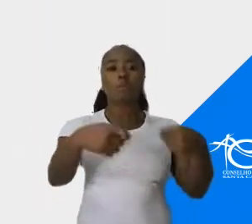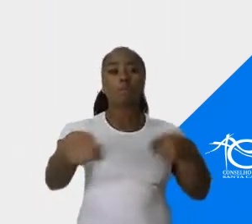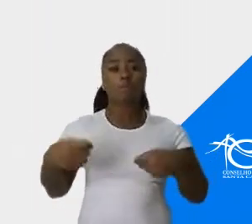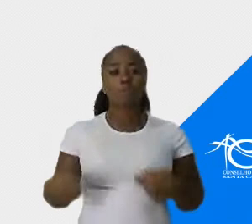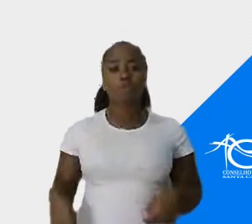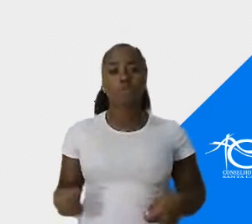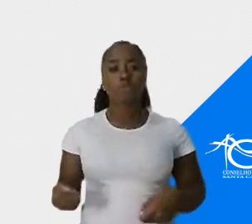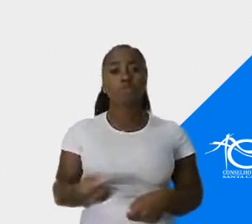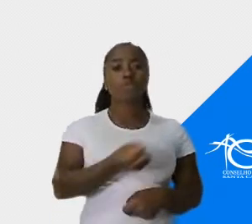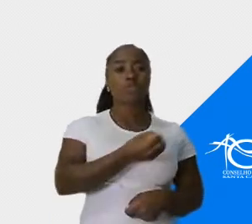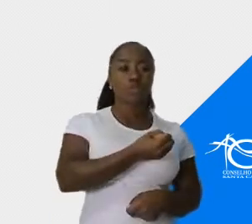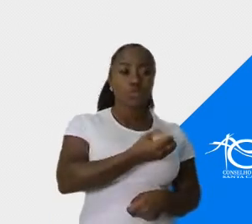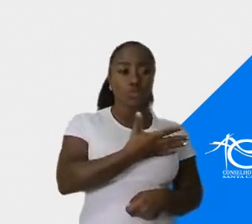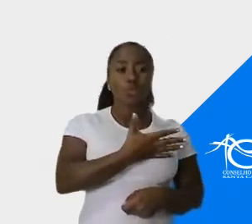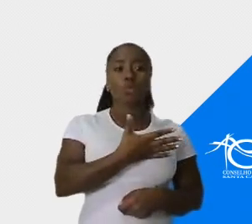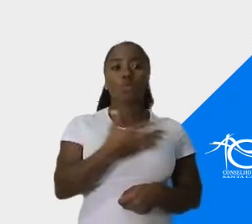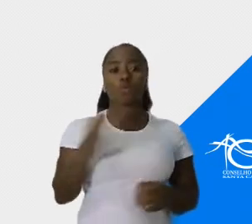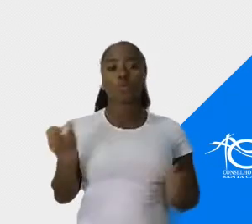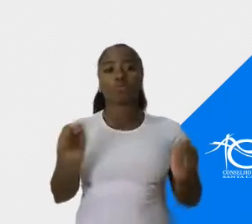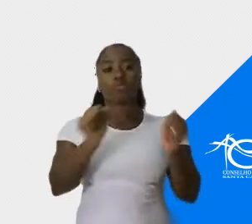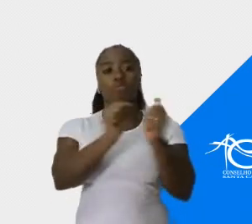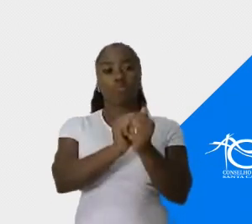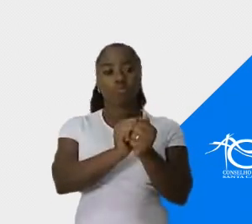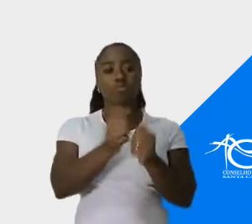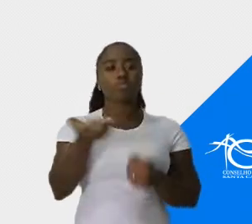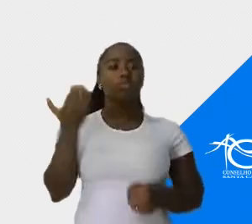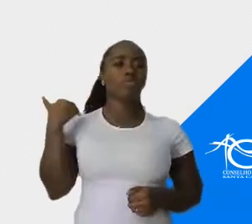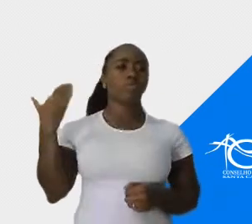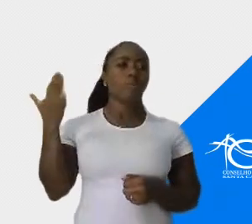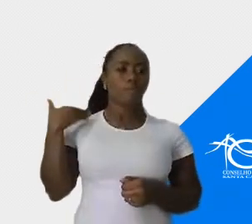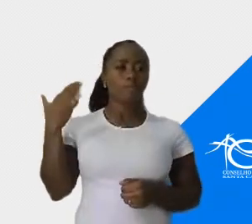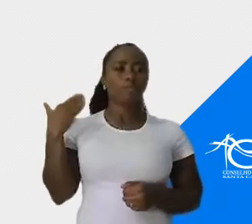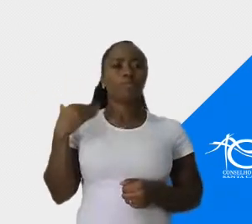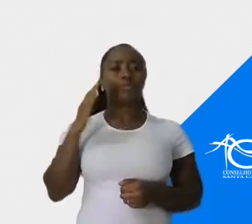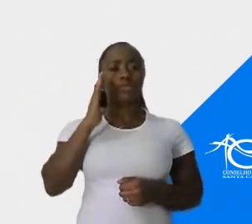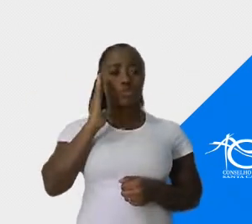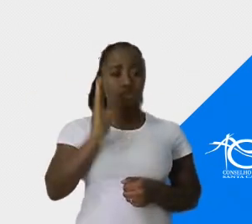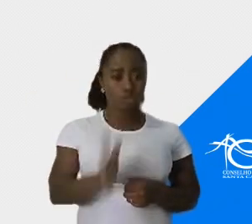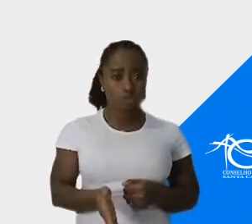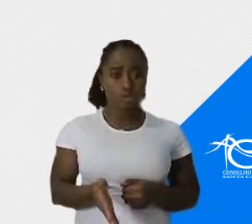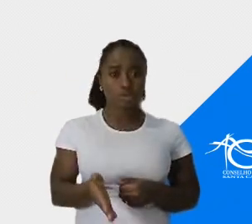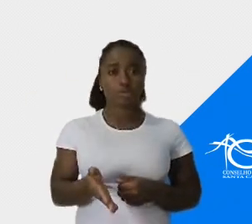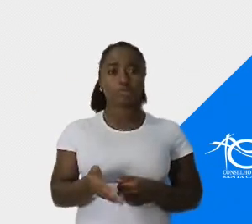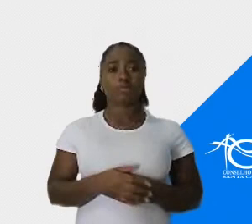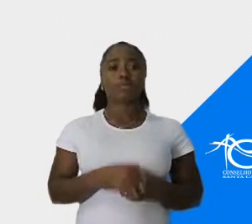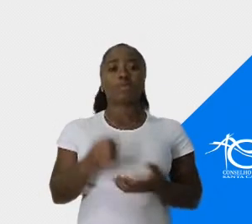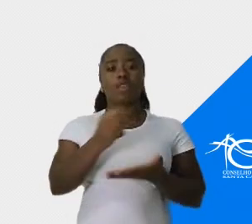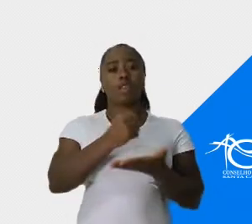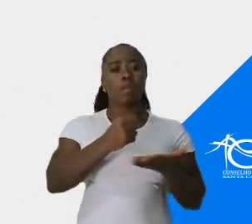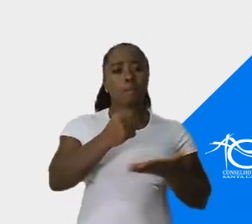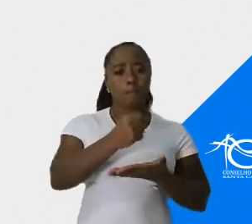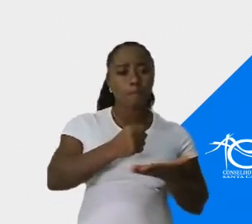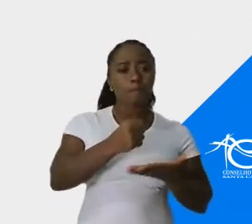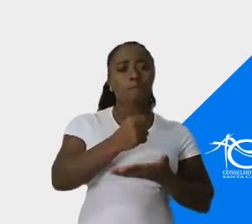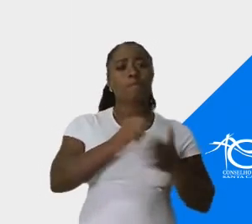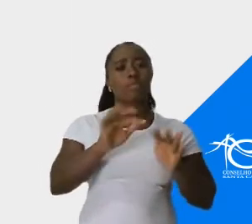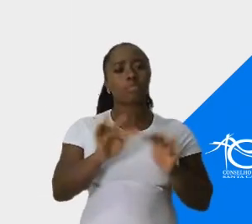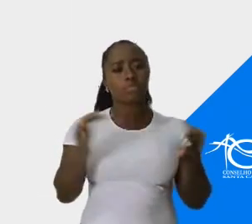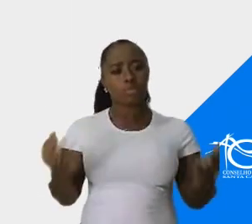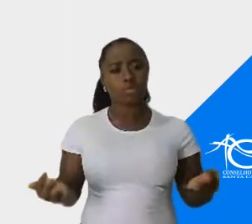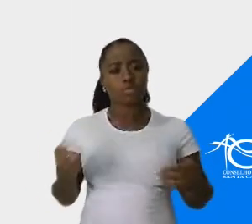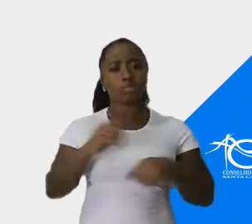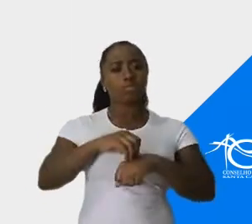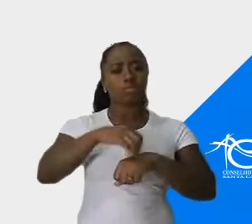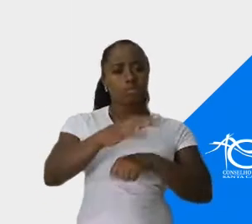de avaliação psicológica no trânsito? Primeiro, muito basicamente, compreender uma coisa que, de fato, é uma